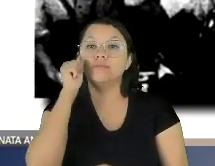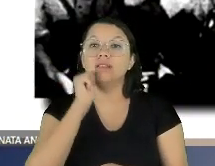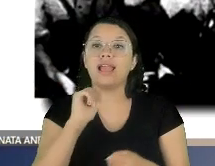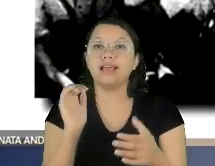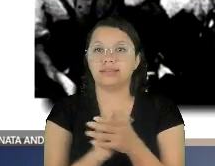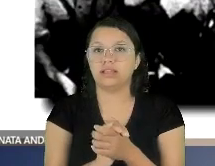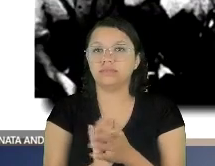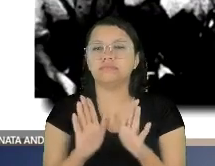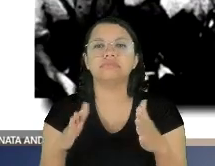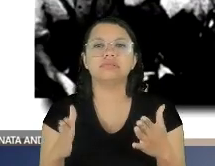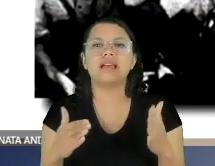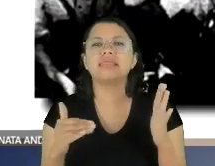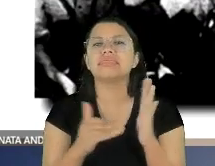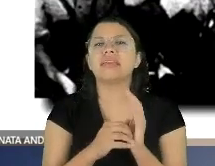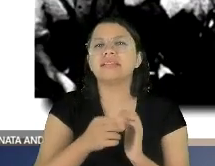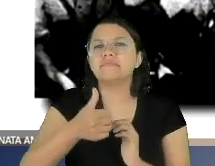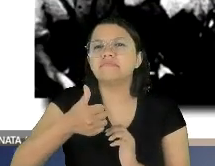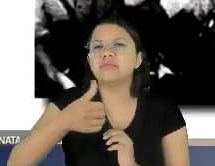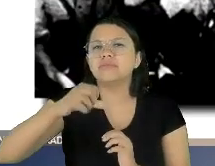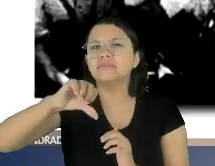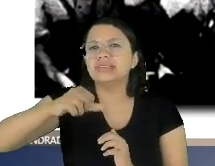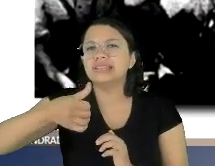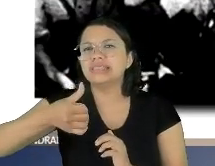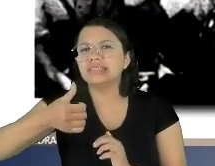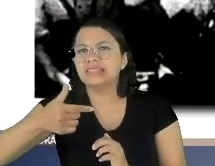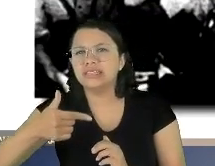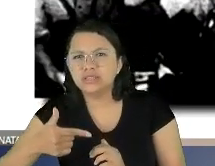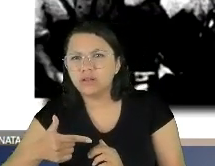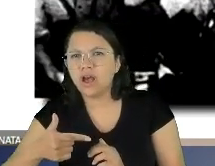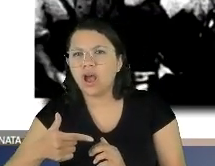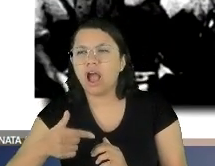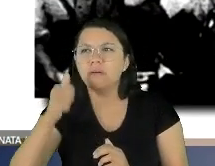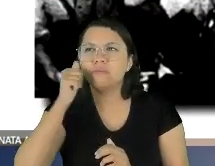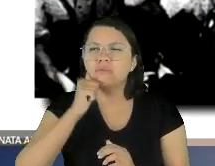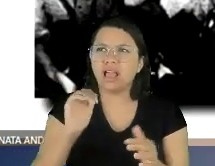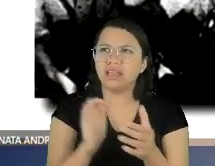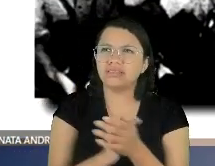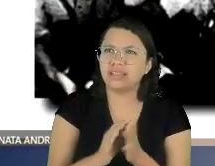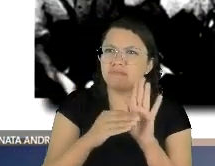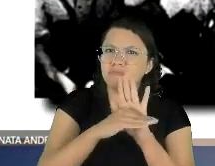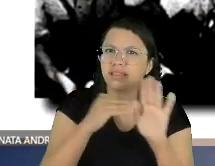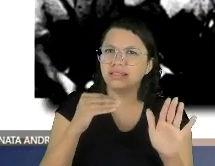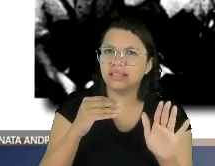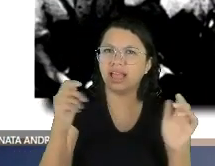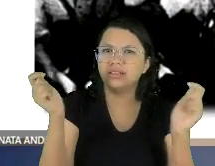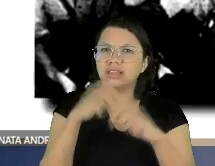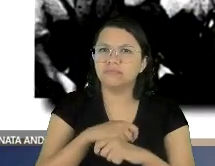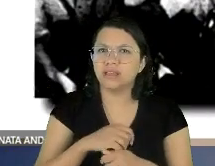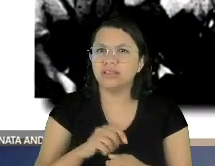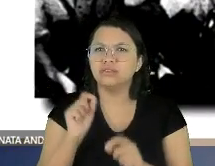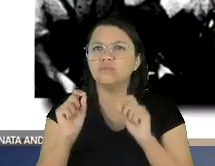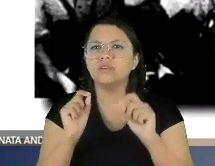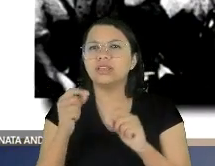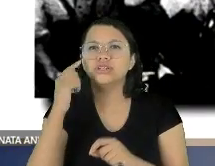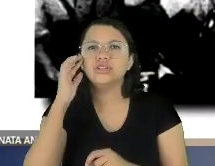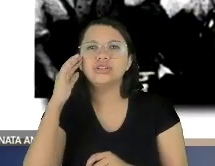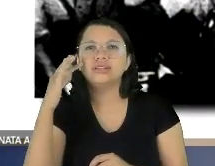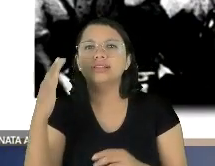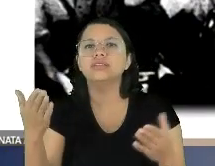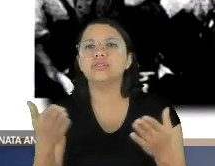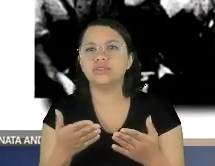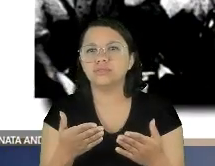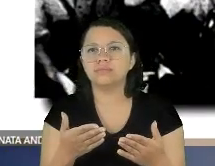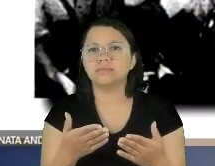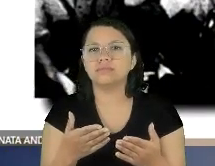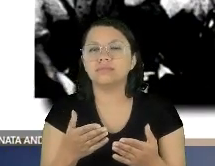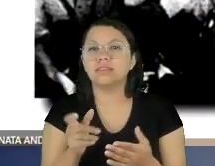Então, se até 62 uma mulher casada era relativamente incapaz, o que a gente conclui disso?